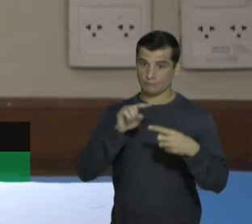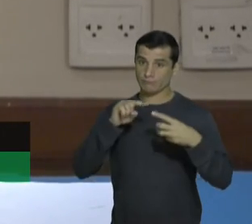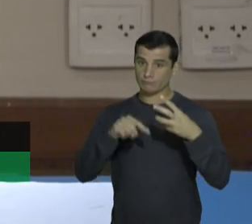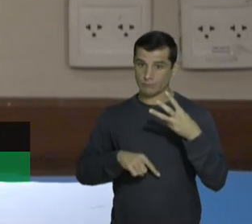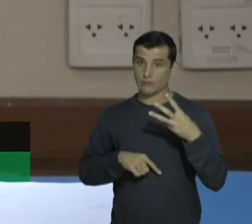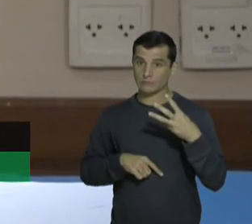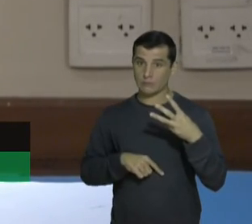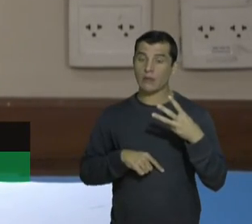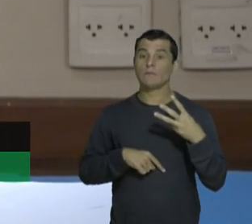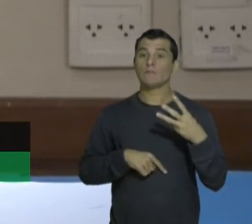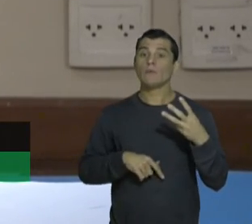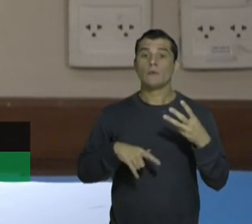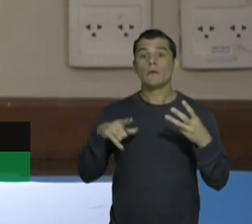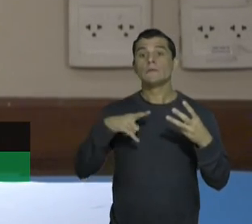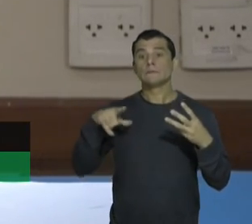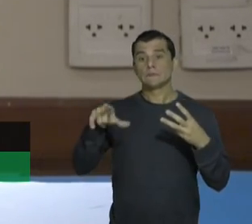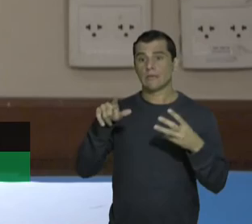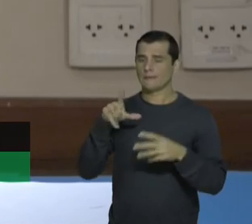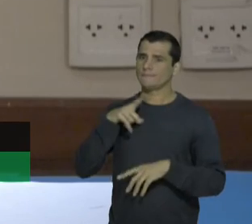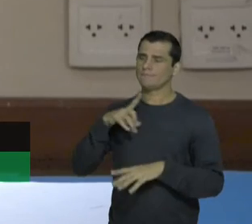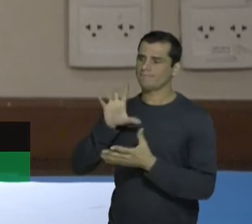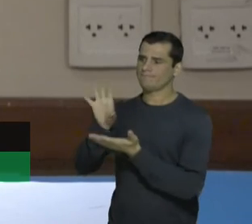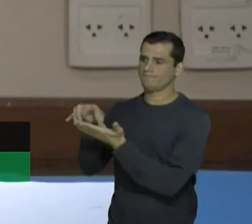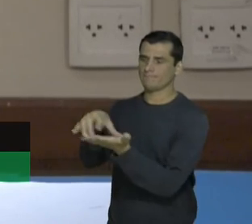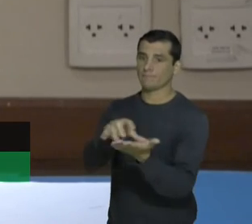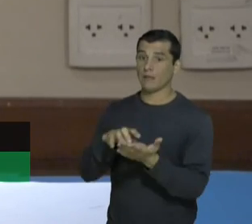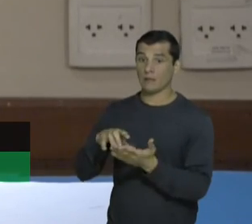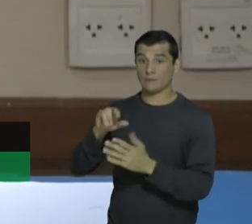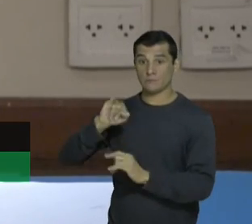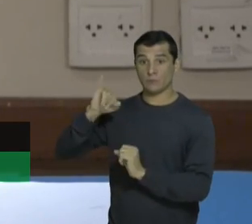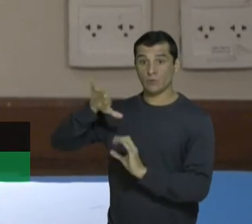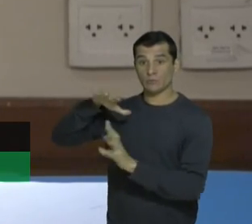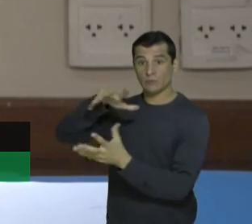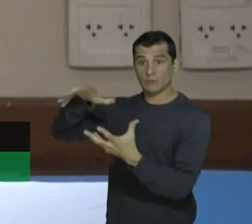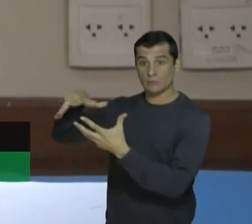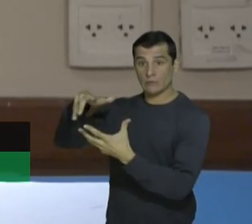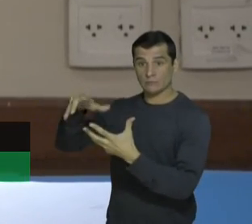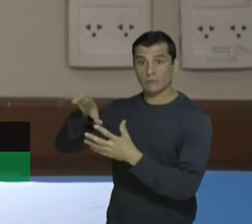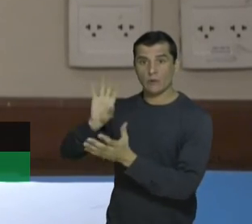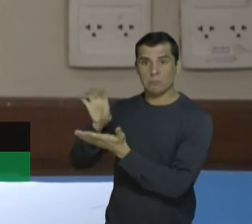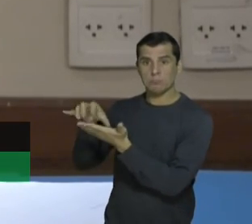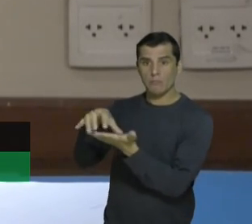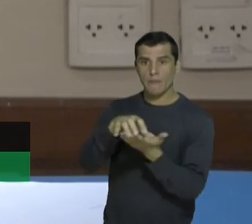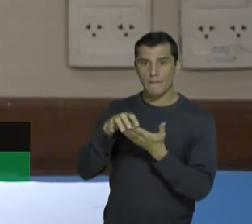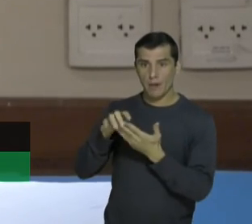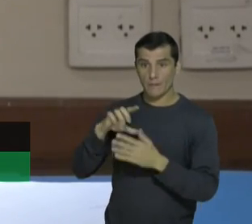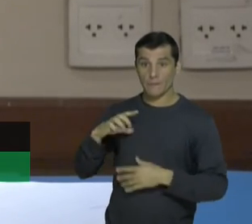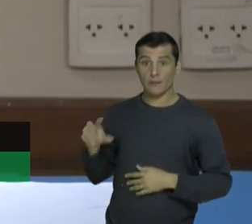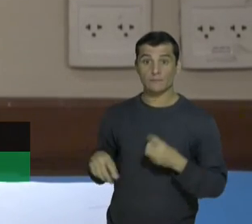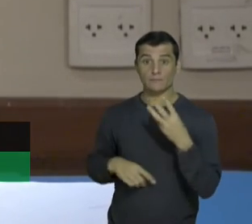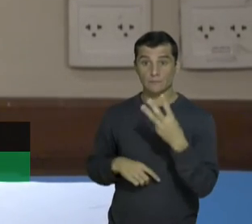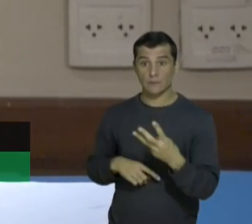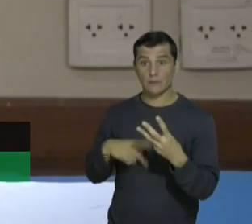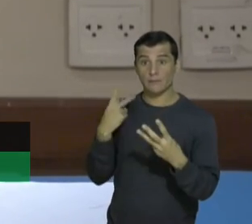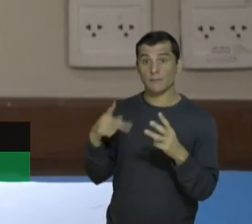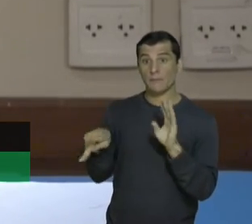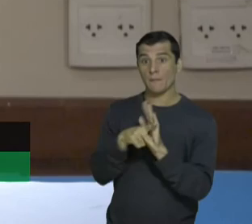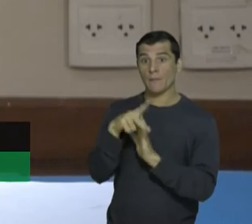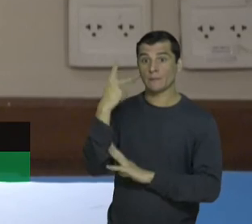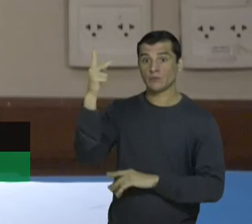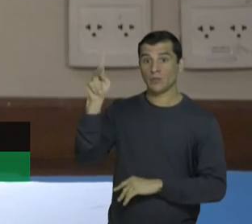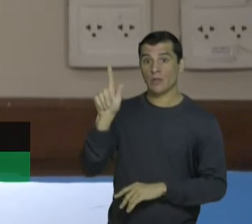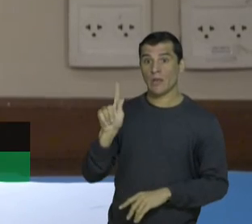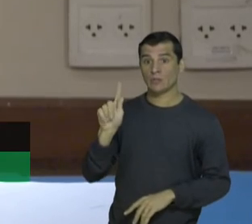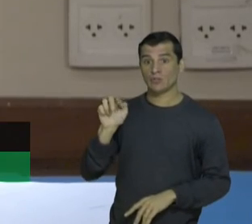baseadas em diversas organizações internacionais e me chamou a atenção que três delas são baseadas em ginebra telec